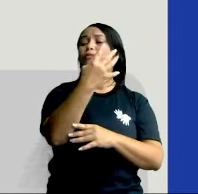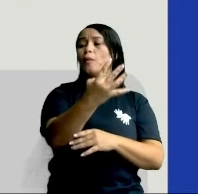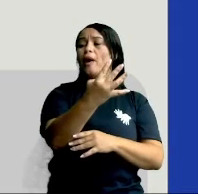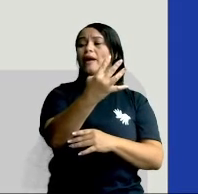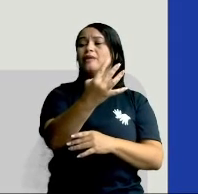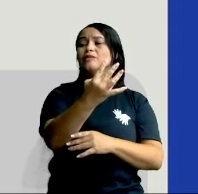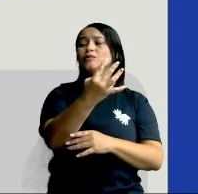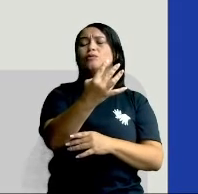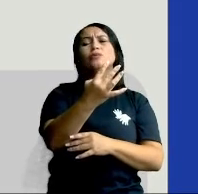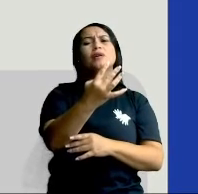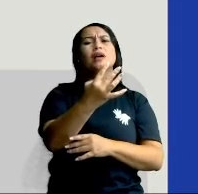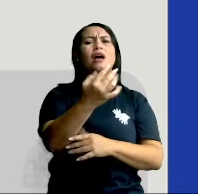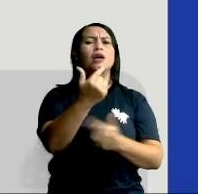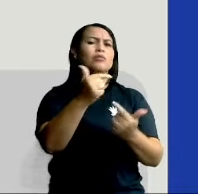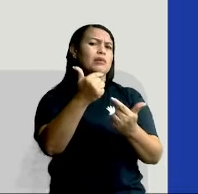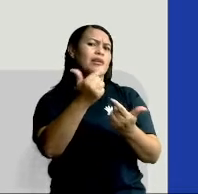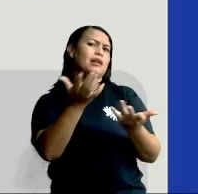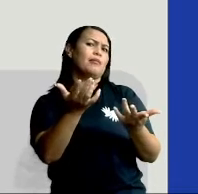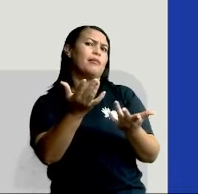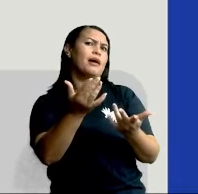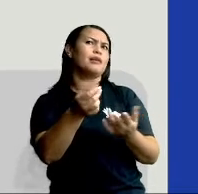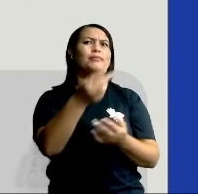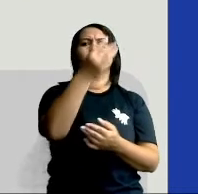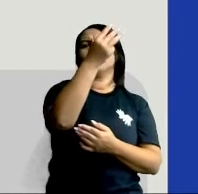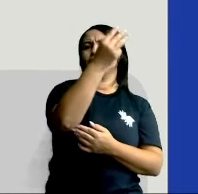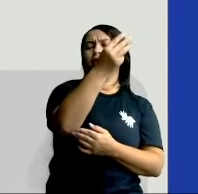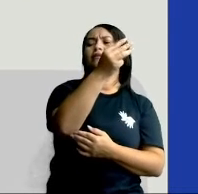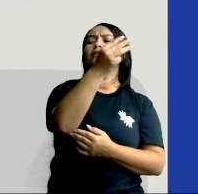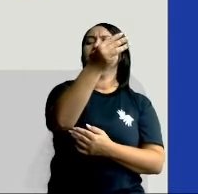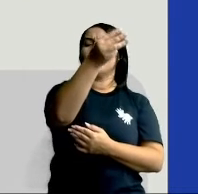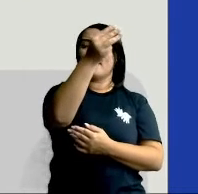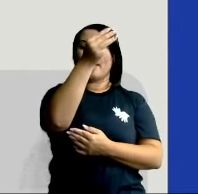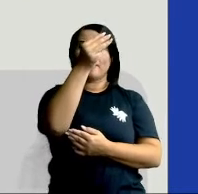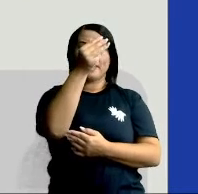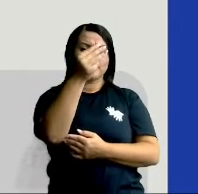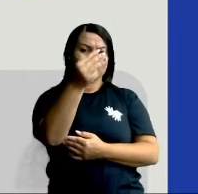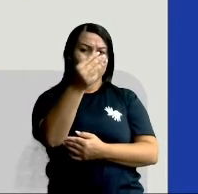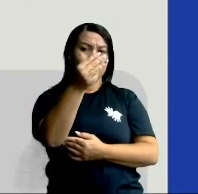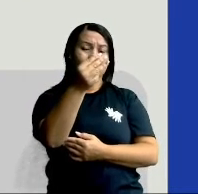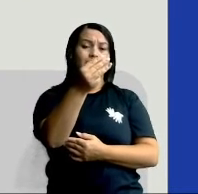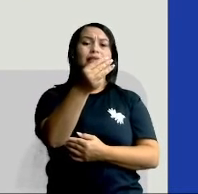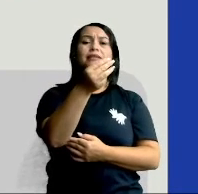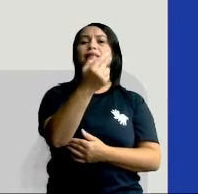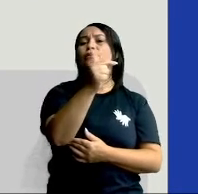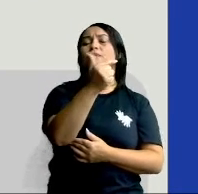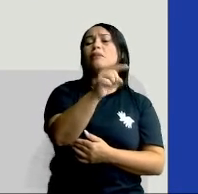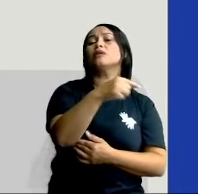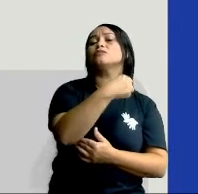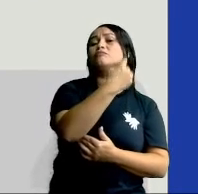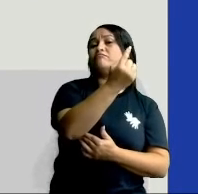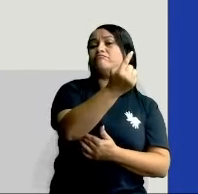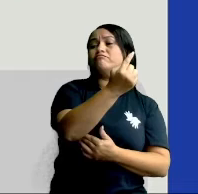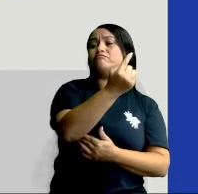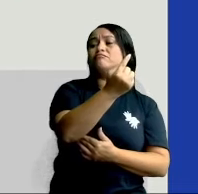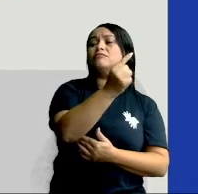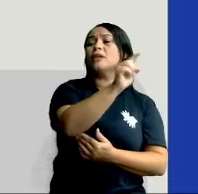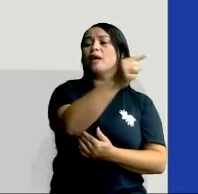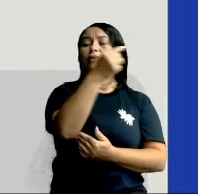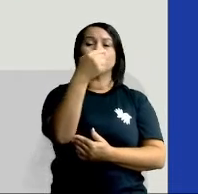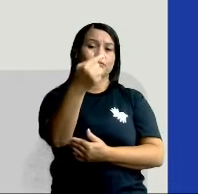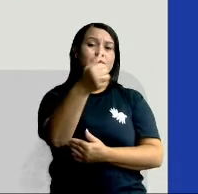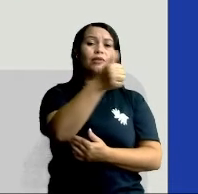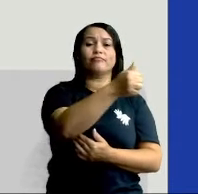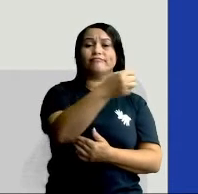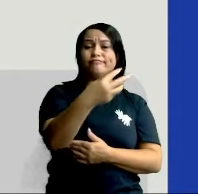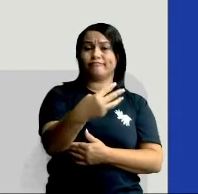4. Ah, professora, não tem nada para subtrair com 3. Repete o 3. E também não tem nada para subtrair com 1. Repete